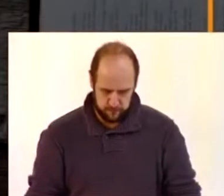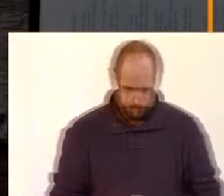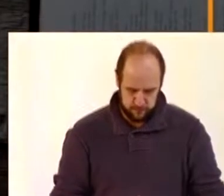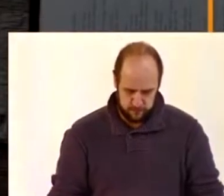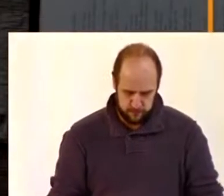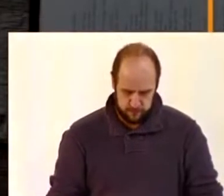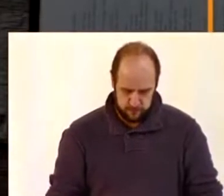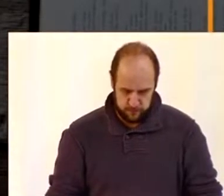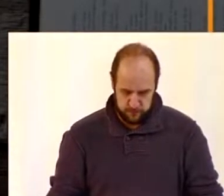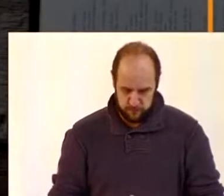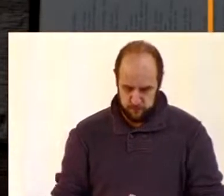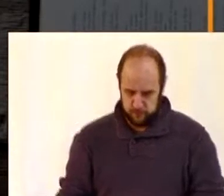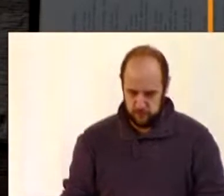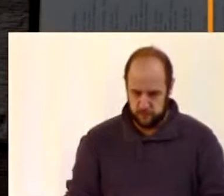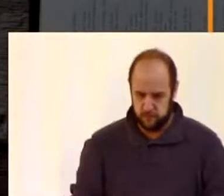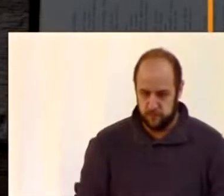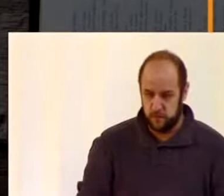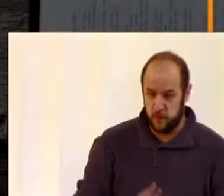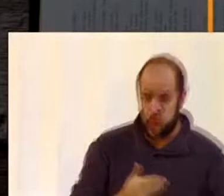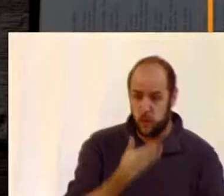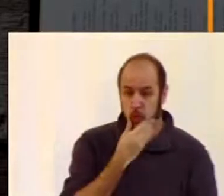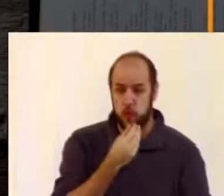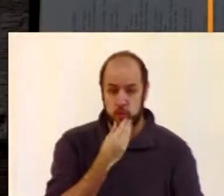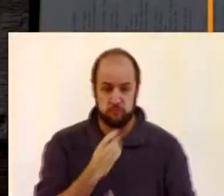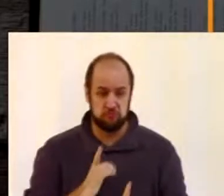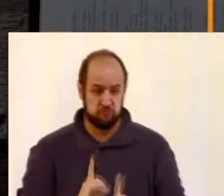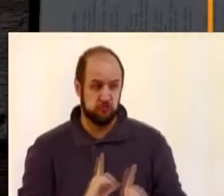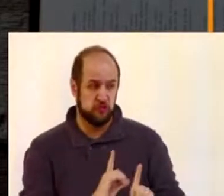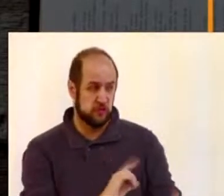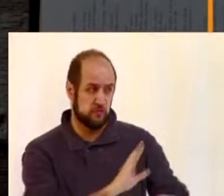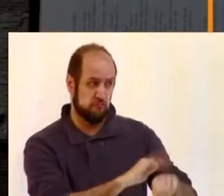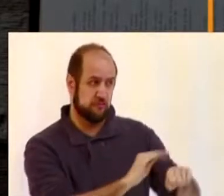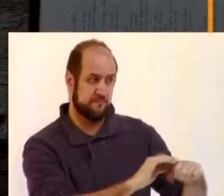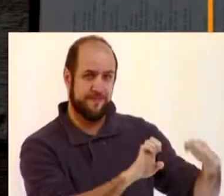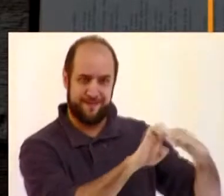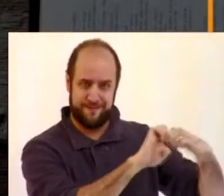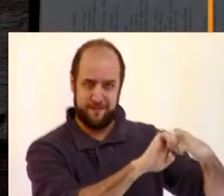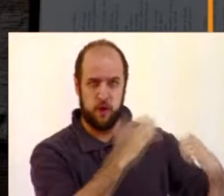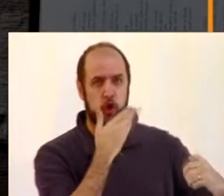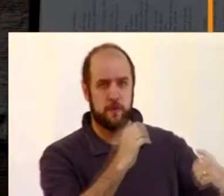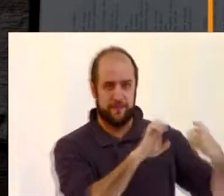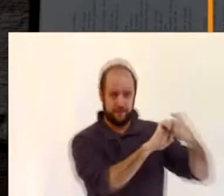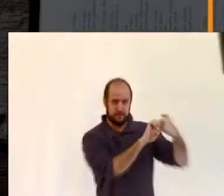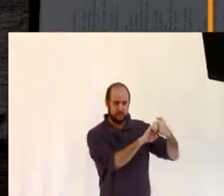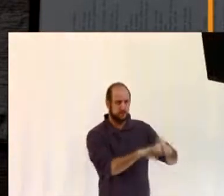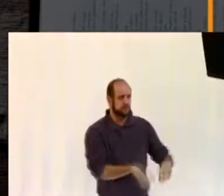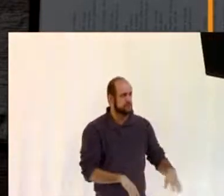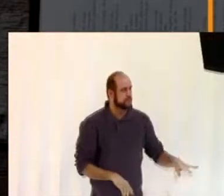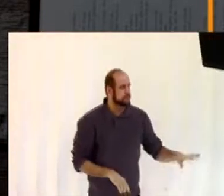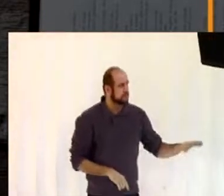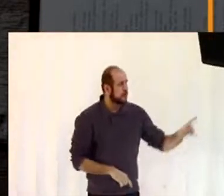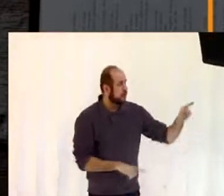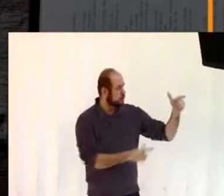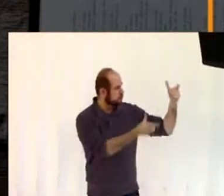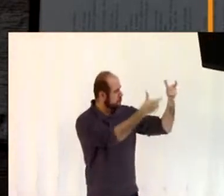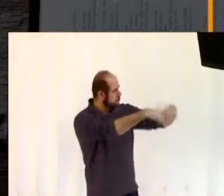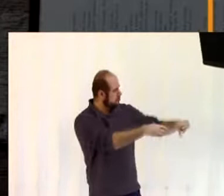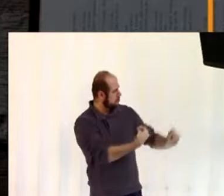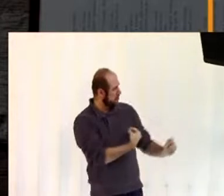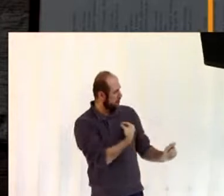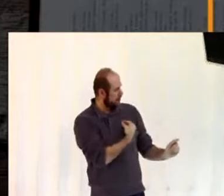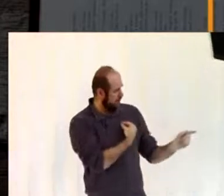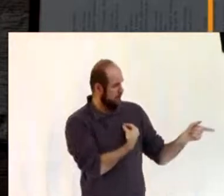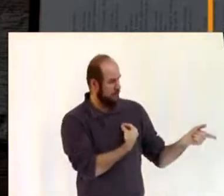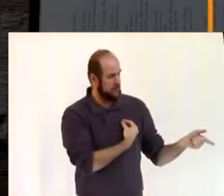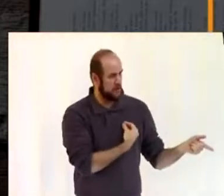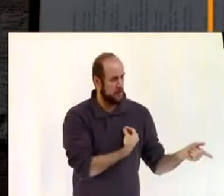Disseram os discípulos dos profetas a Eliseu: eis que o lugar em que